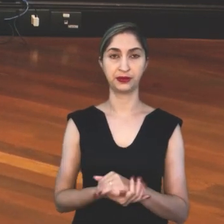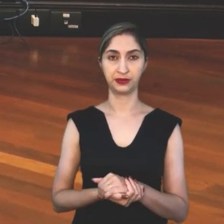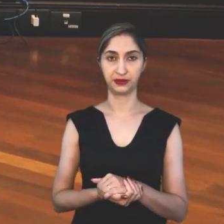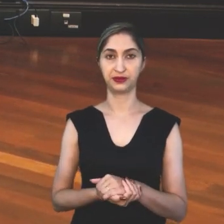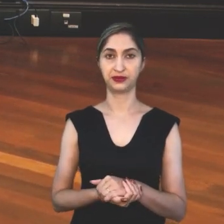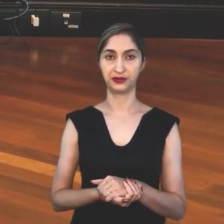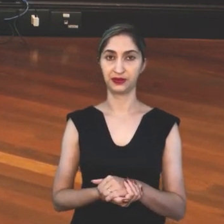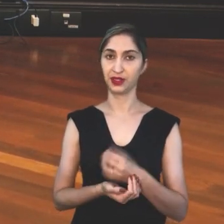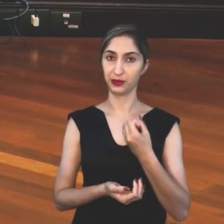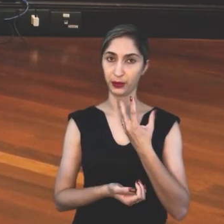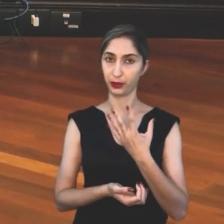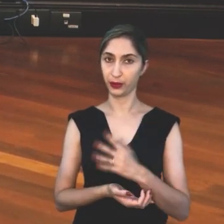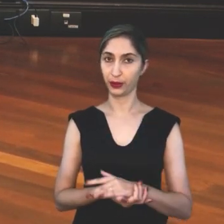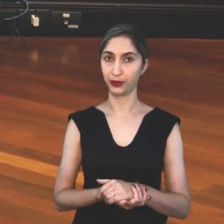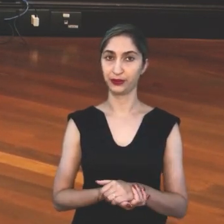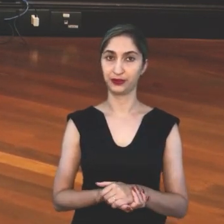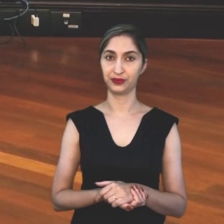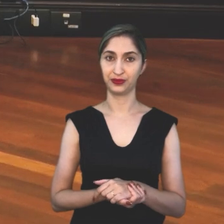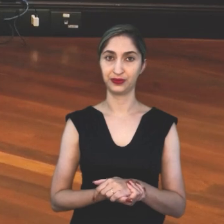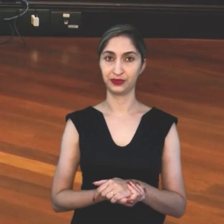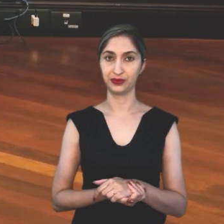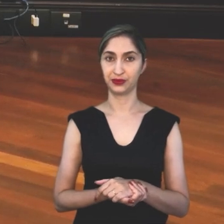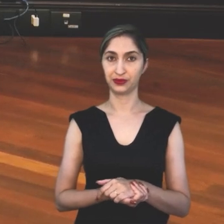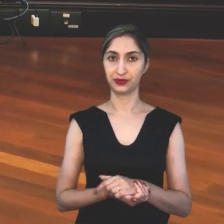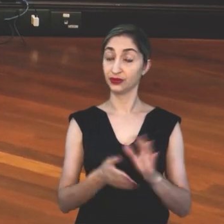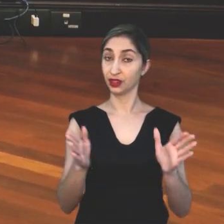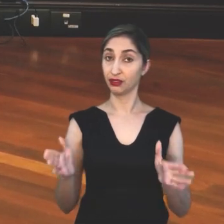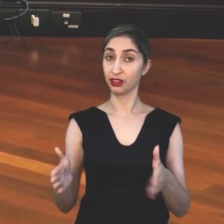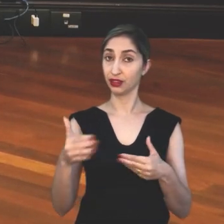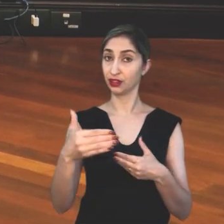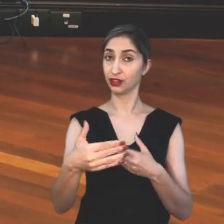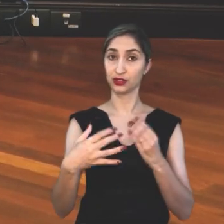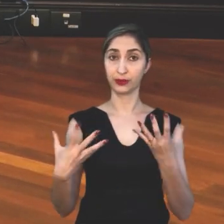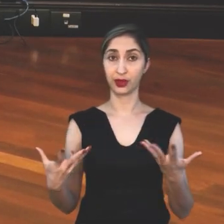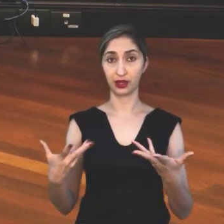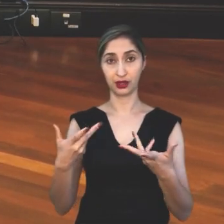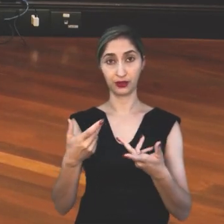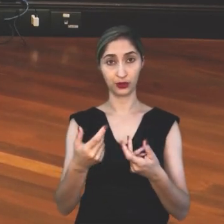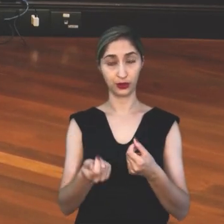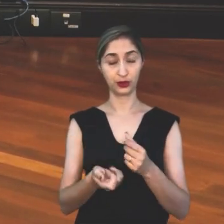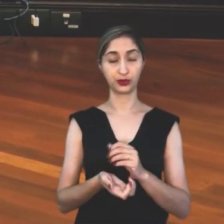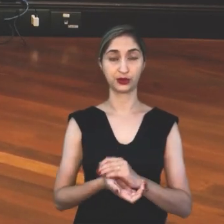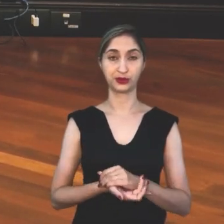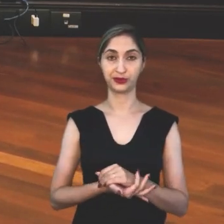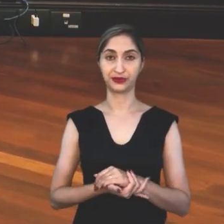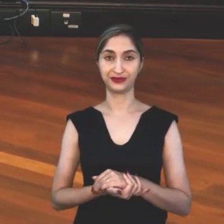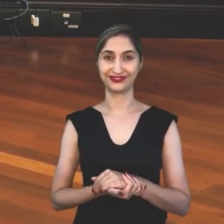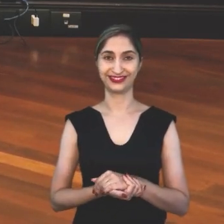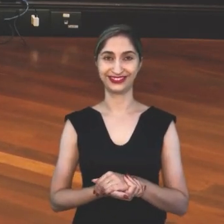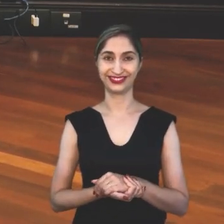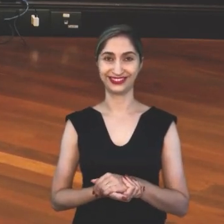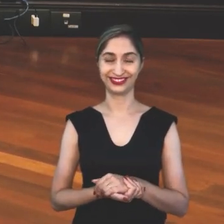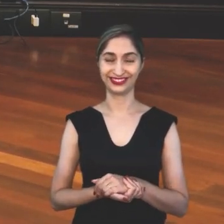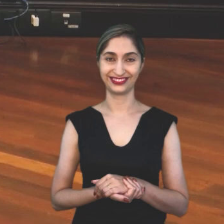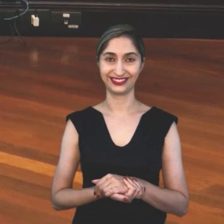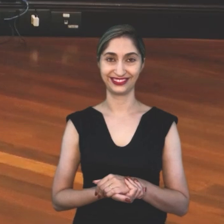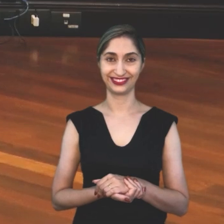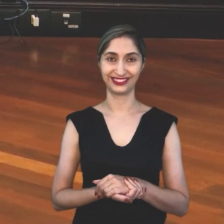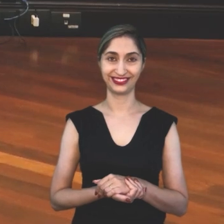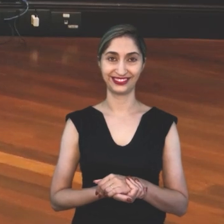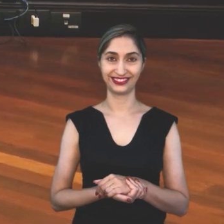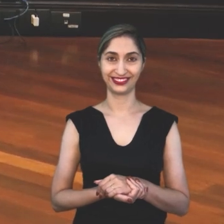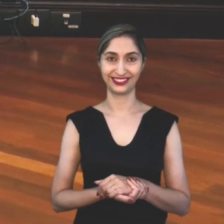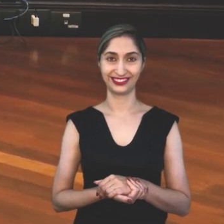é, Lucas? Vai para cada criança também, então é bem bacana. Então esse é o nosso kit, é um kit muito rico.